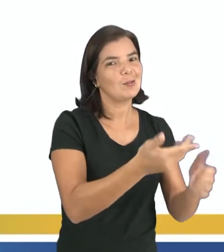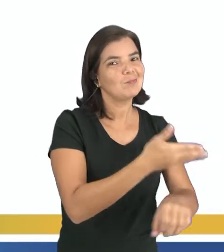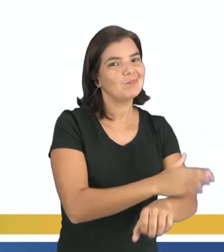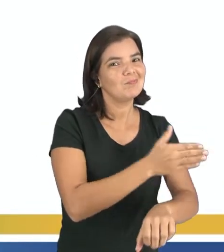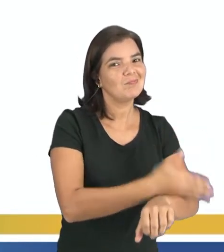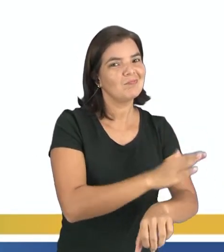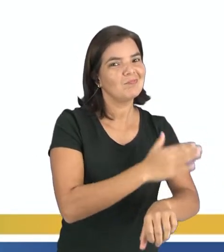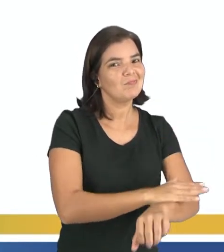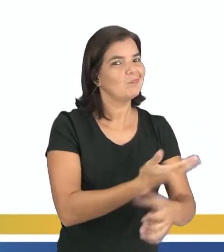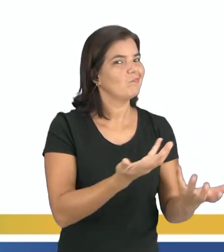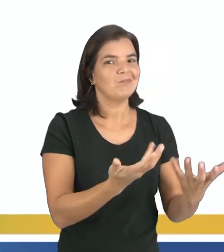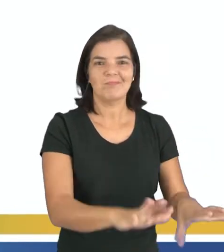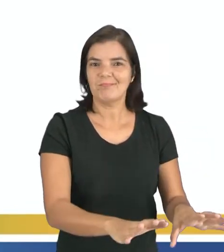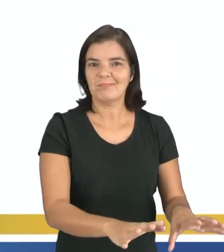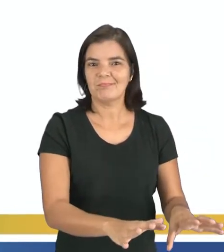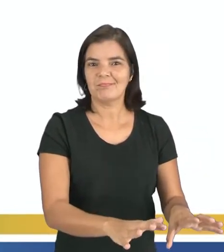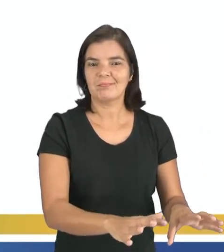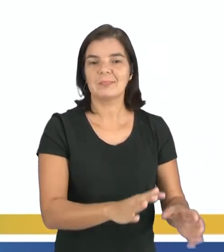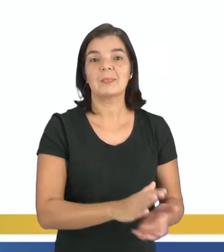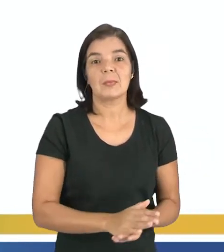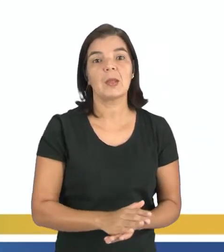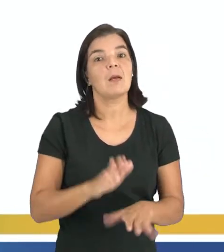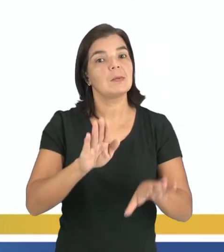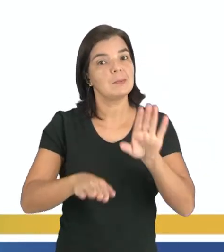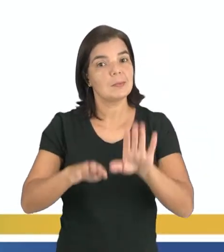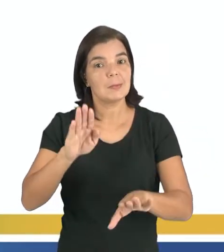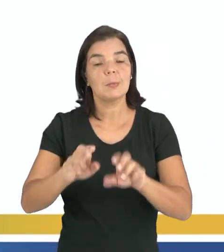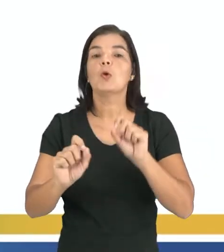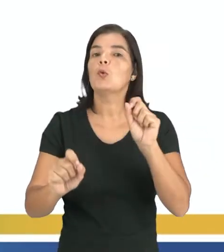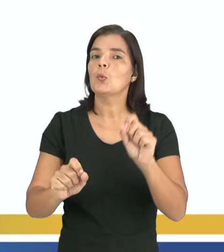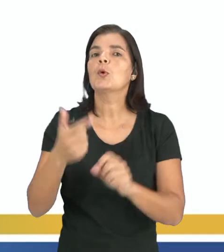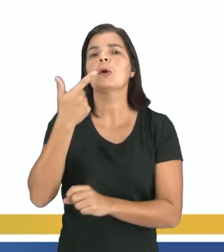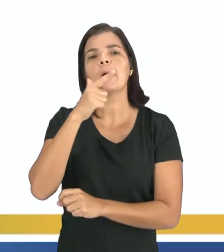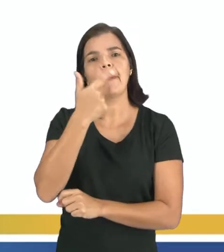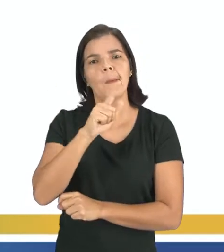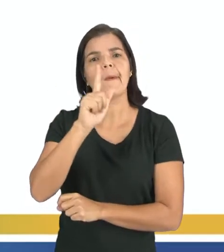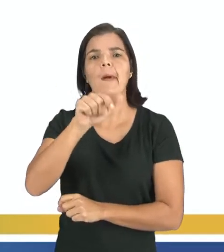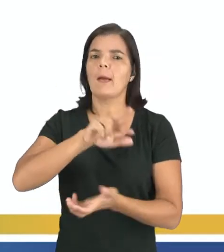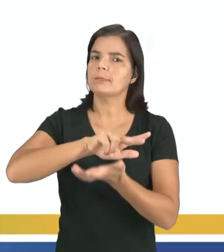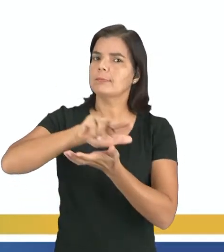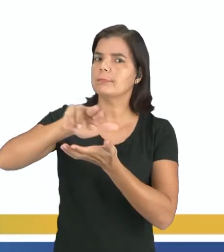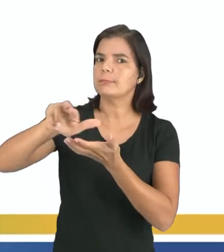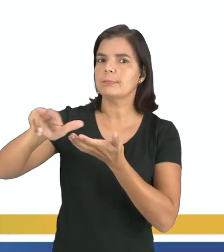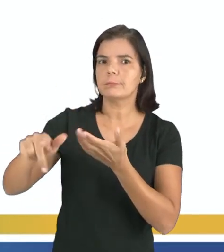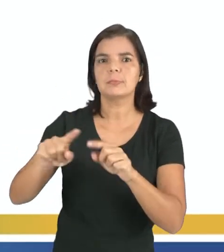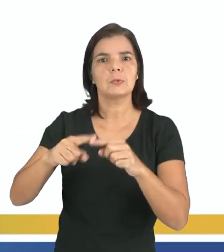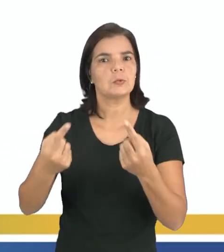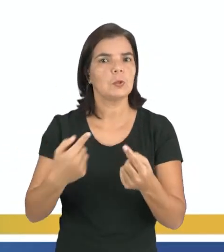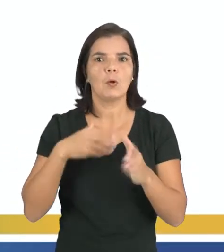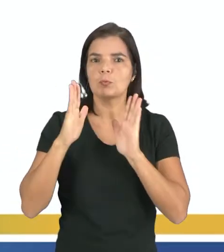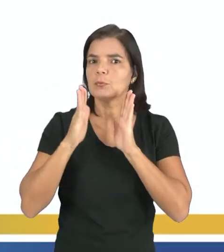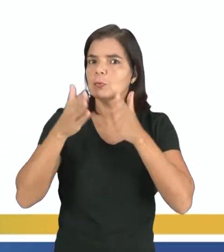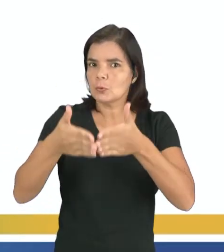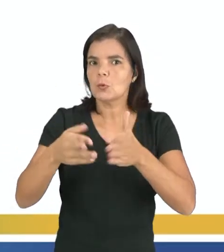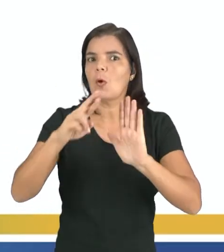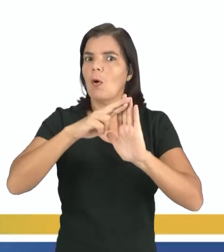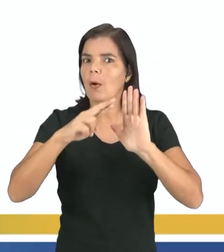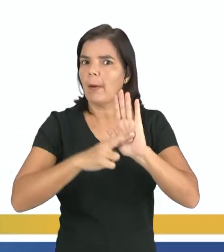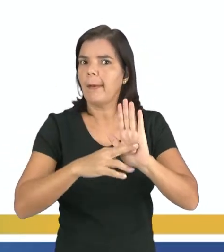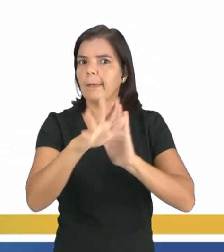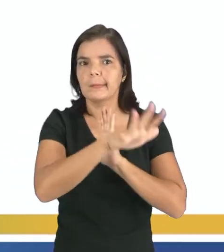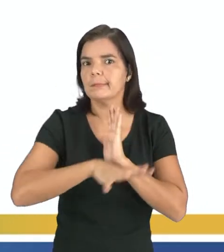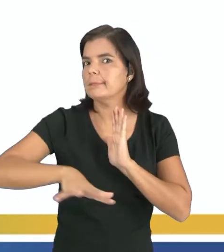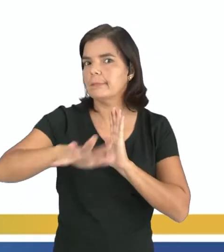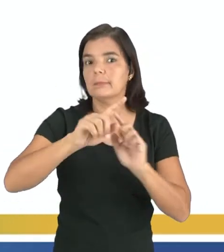prática inadmissível. Ademais, o humor é extremamente variável, não seguindo padrões